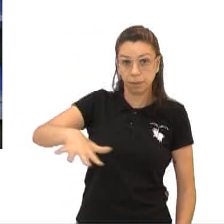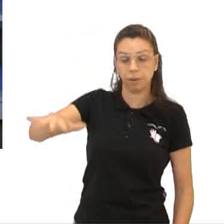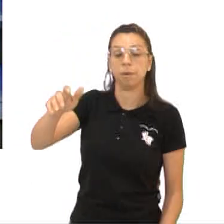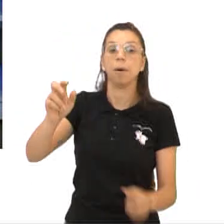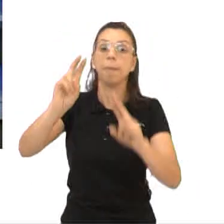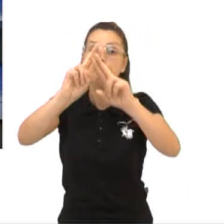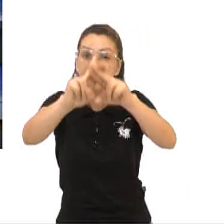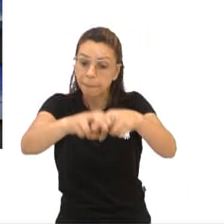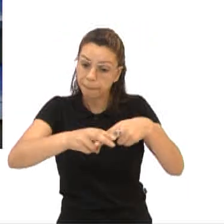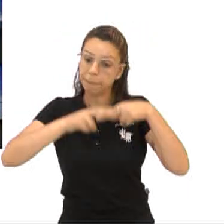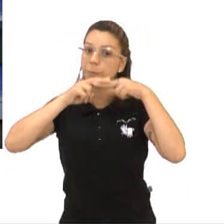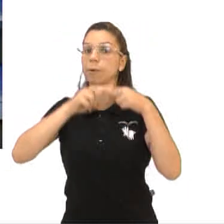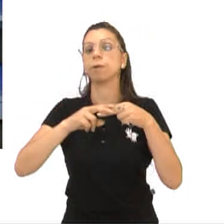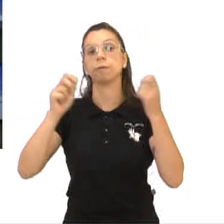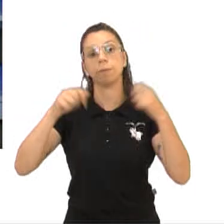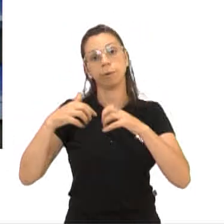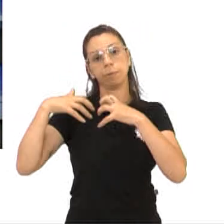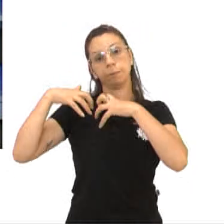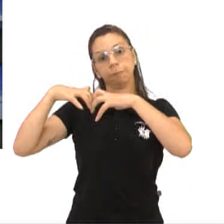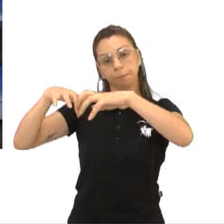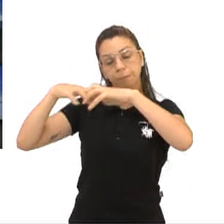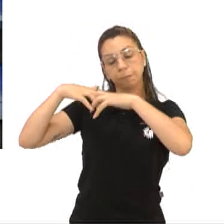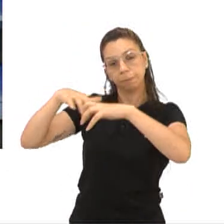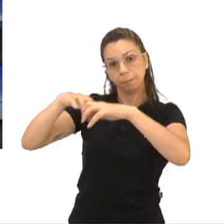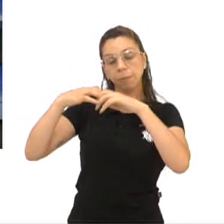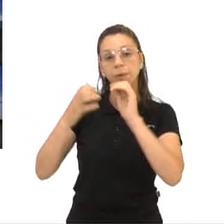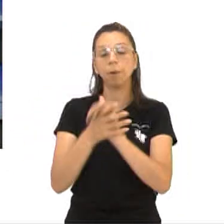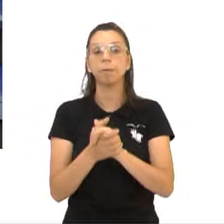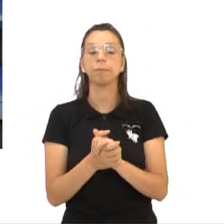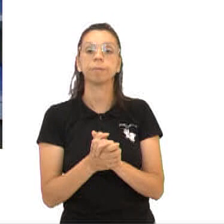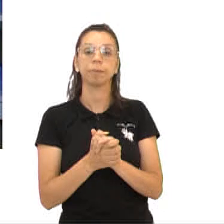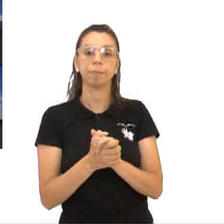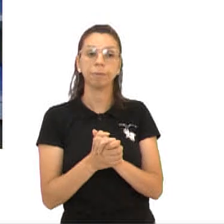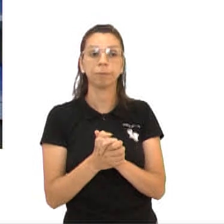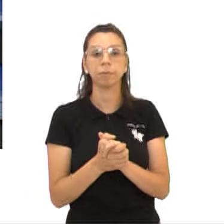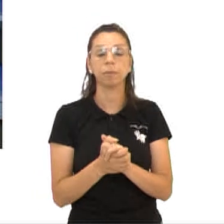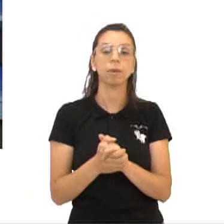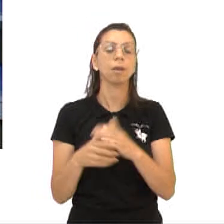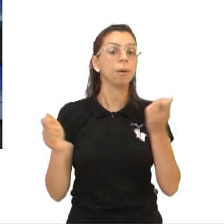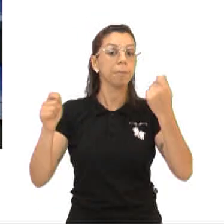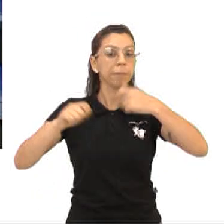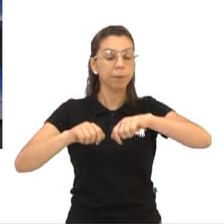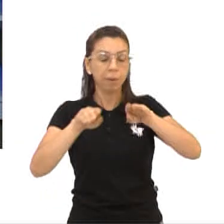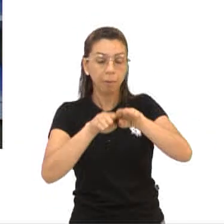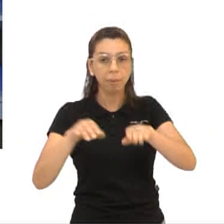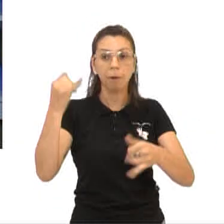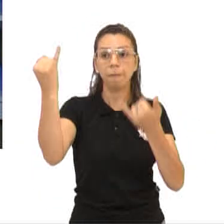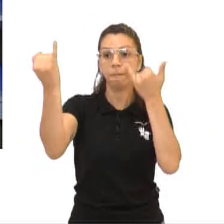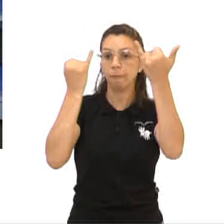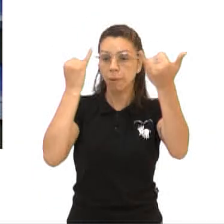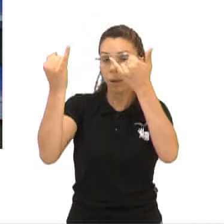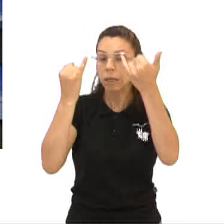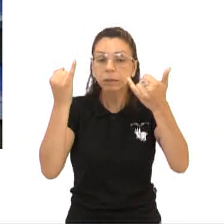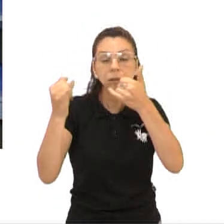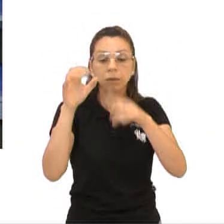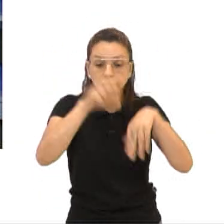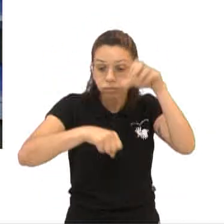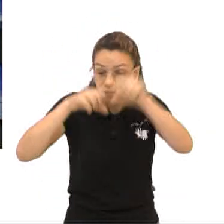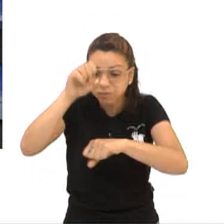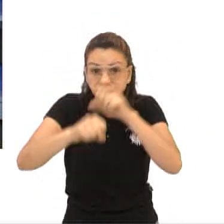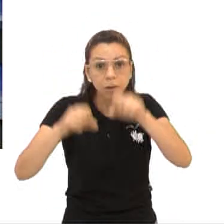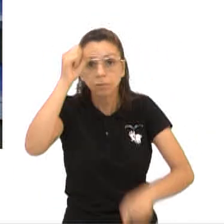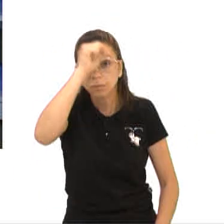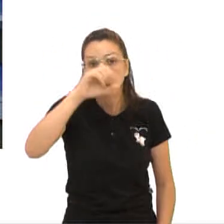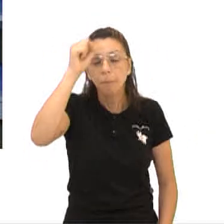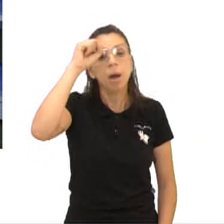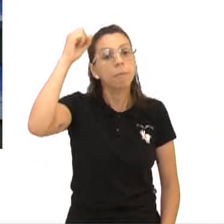de se engajar no contra ou a favor, superar as informações e buscar o conhecimento. Informação nós vamos